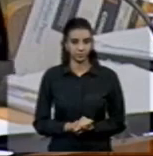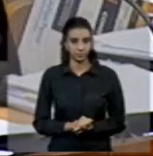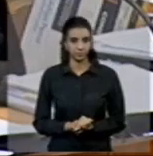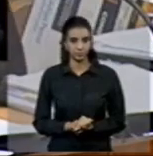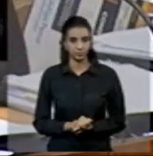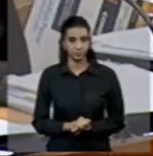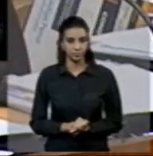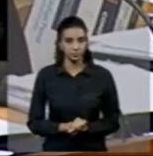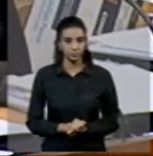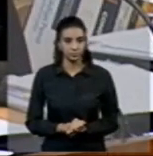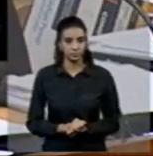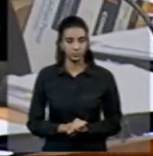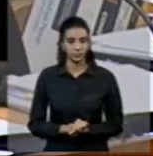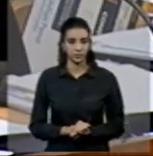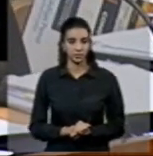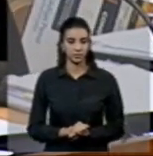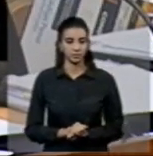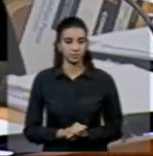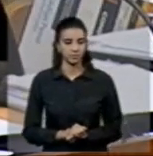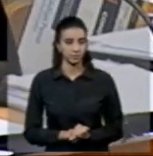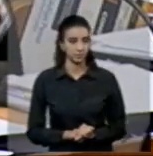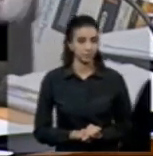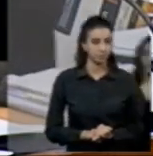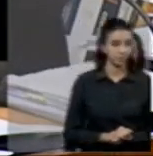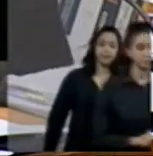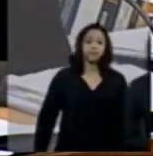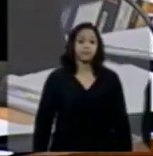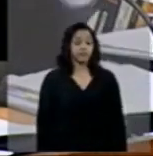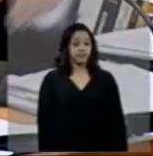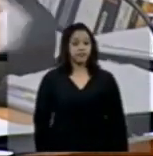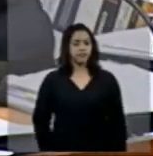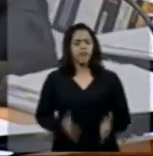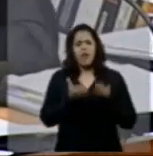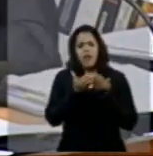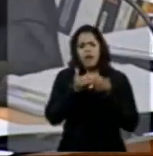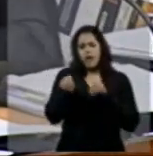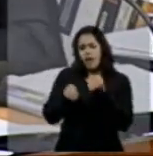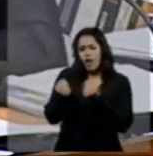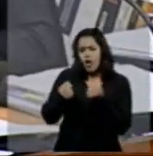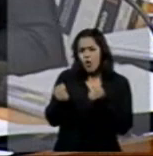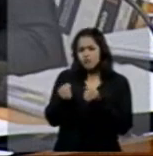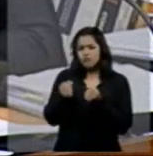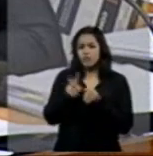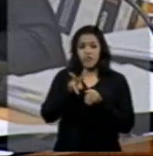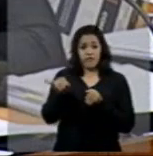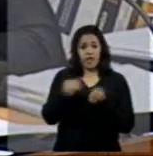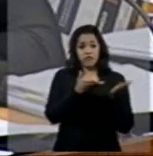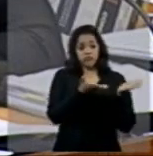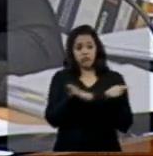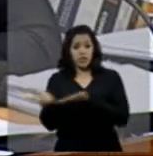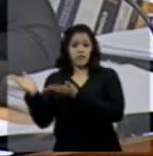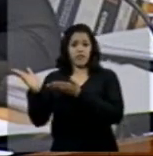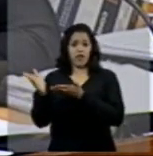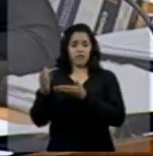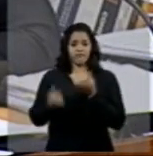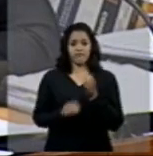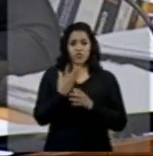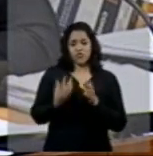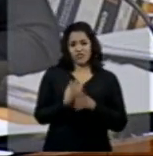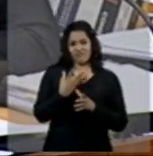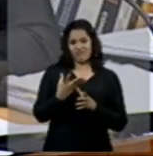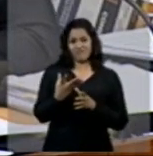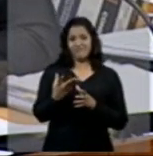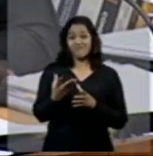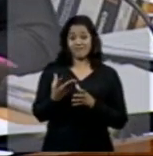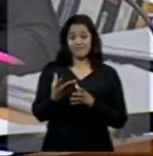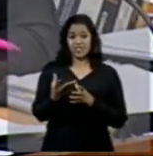finalizar a atividade realmente da empresa, são os veículos que levam até os portos, são os navios que levam. Toda